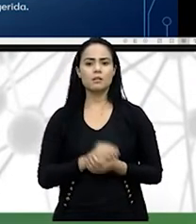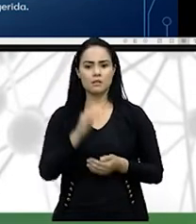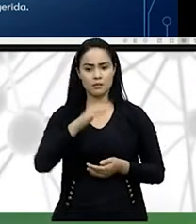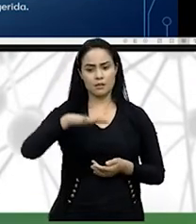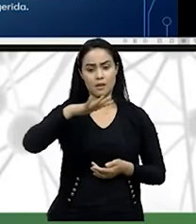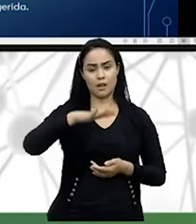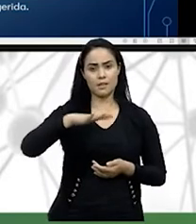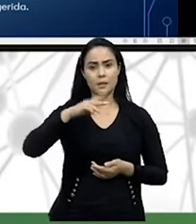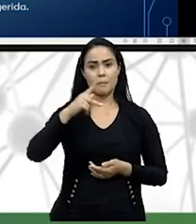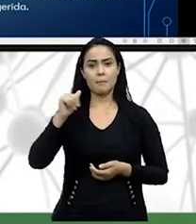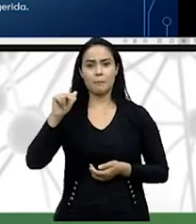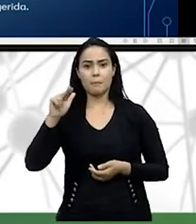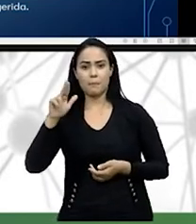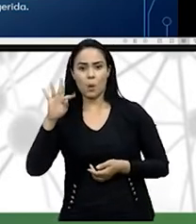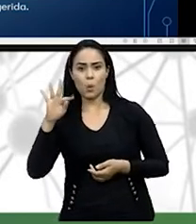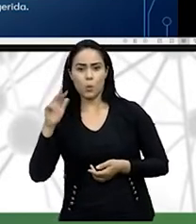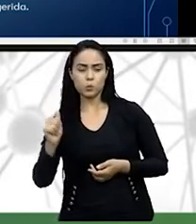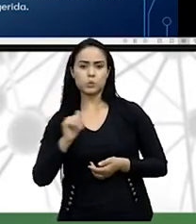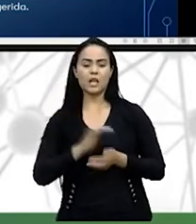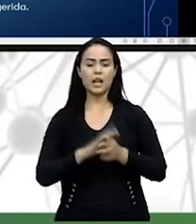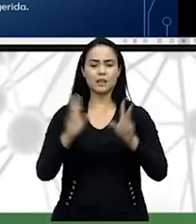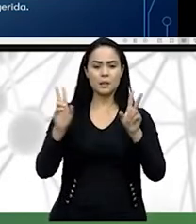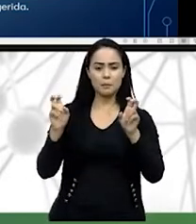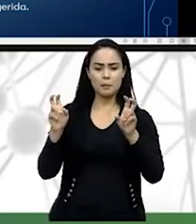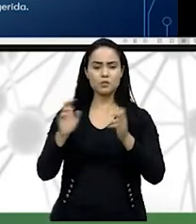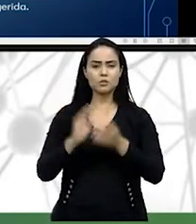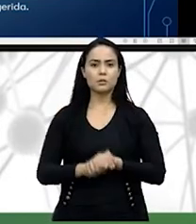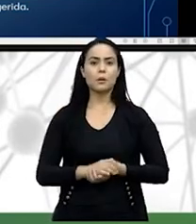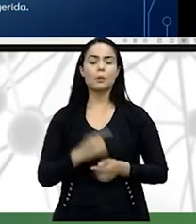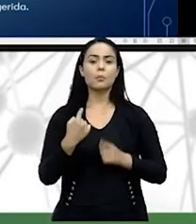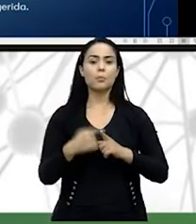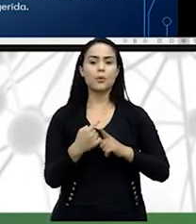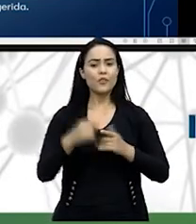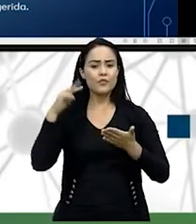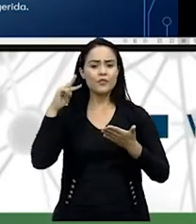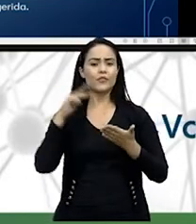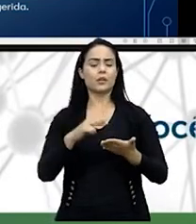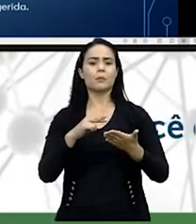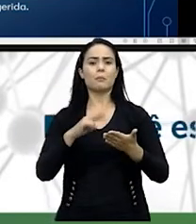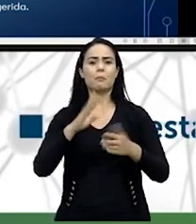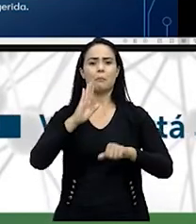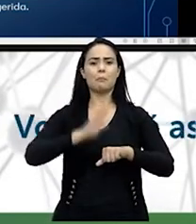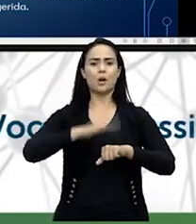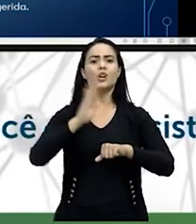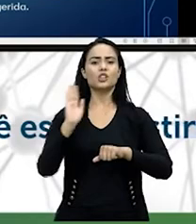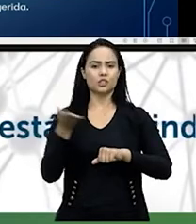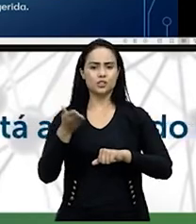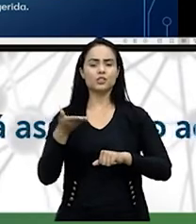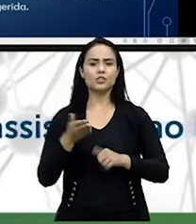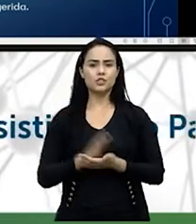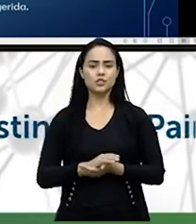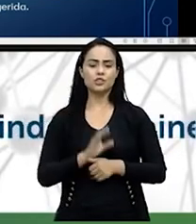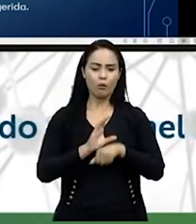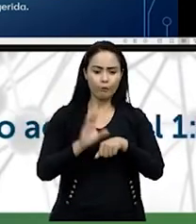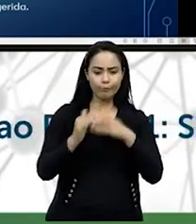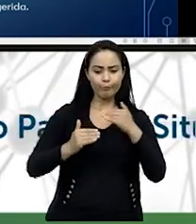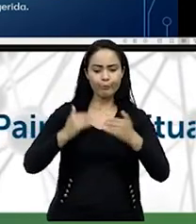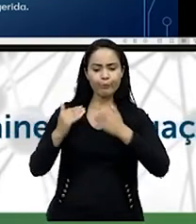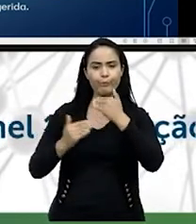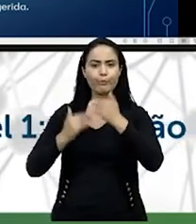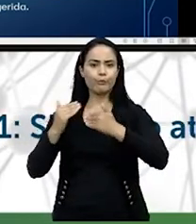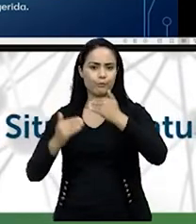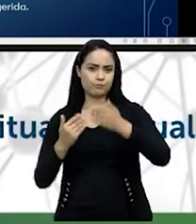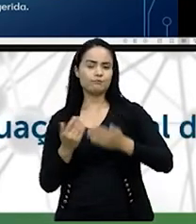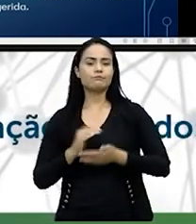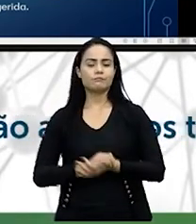o caminhamento dessa pauta temática previdenciária, porque vimos que a maioria já estava em curso e que